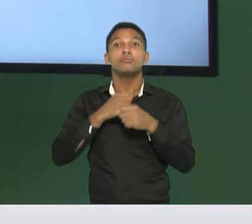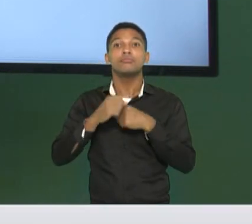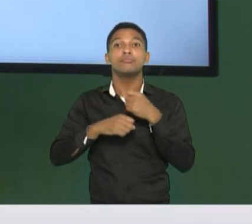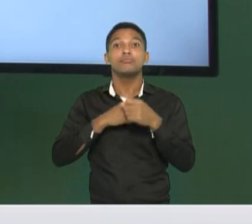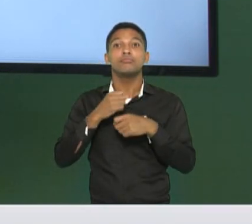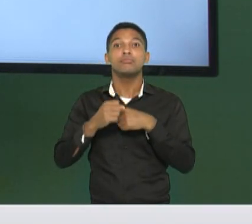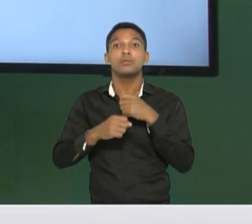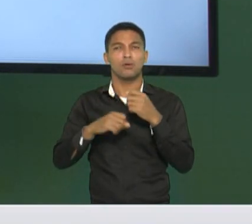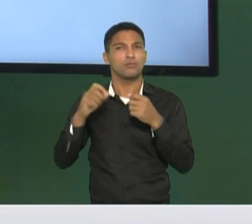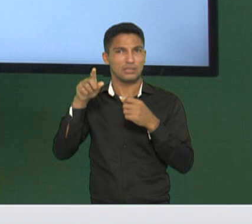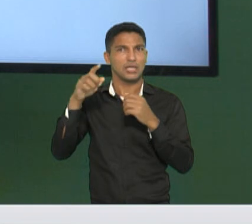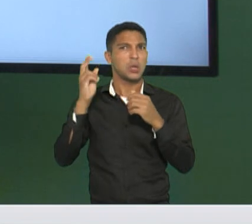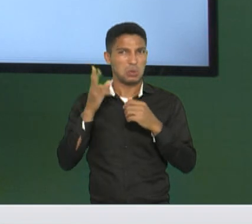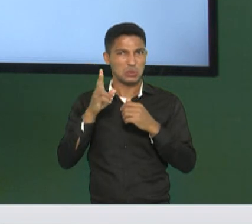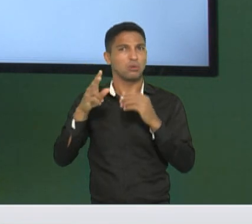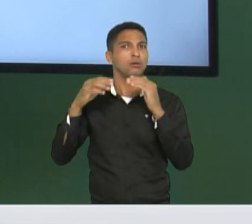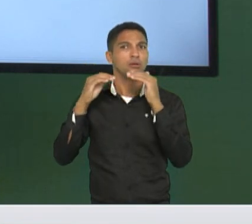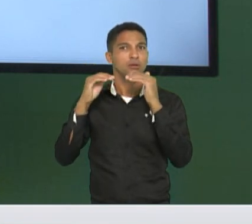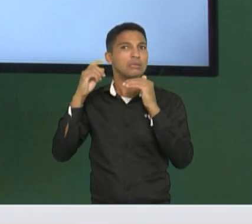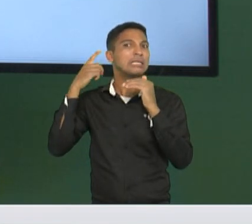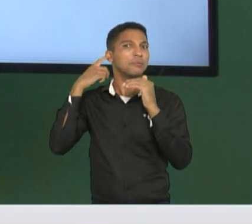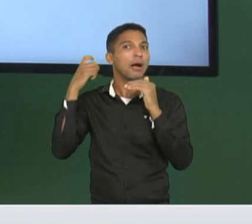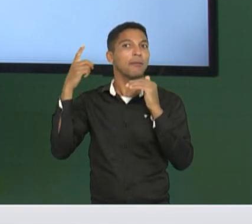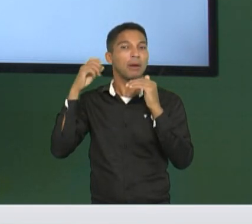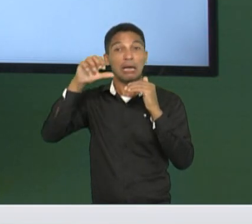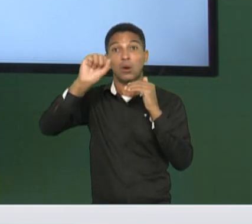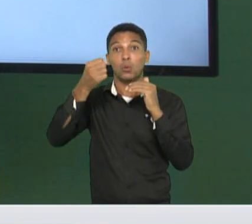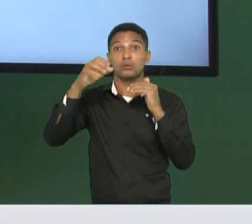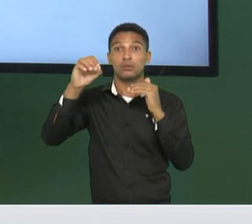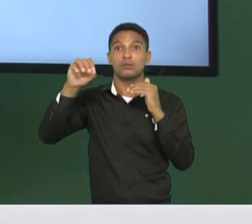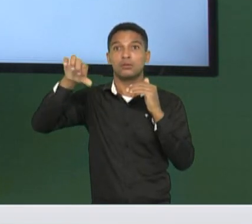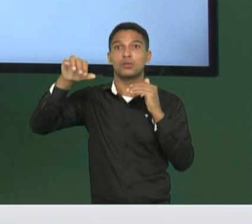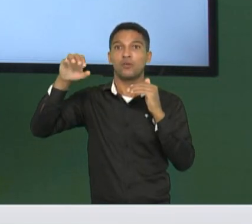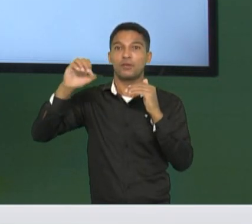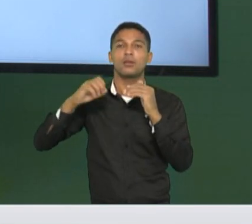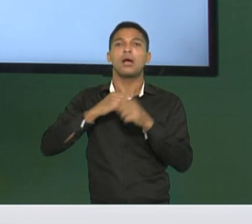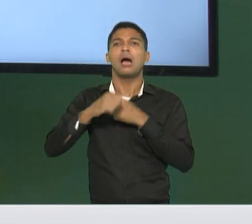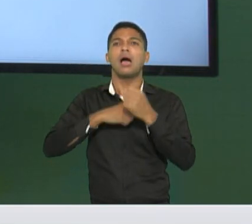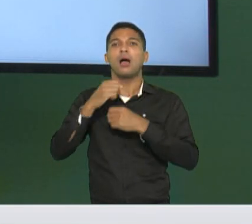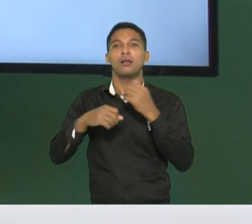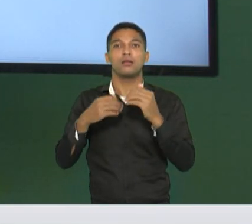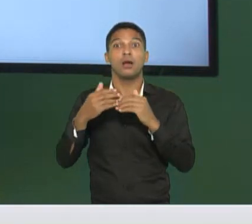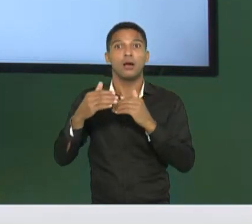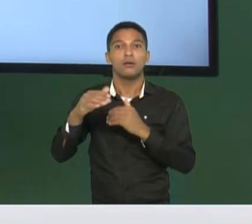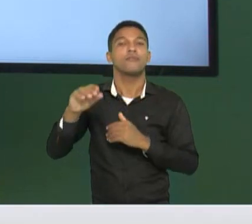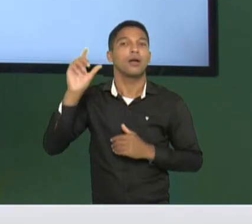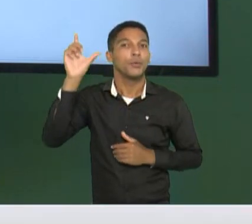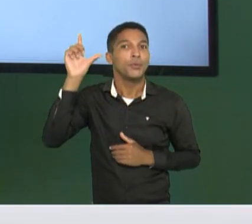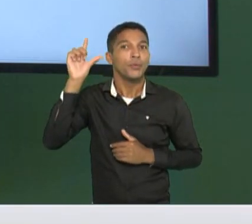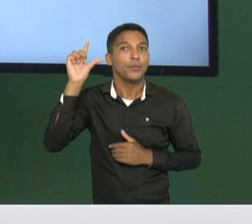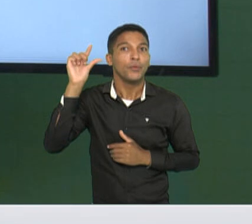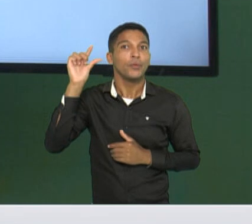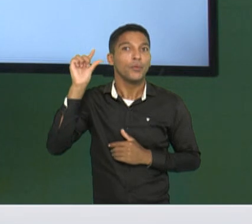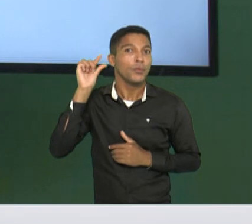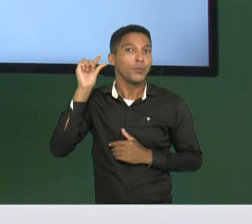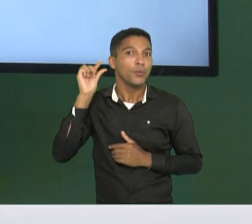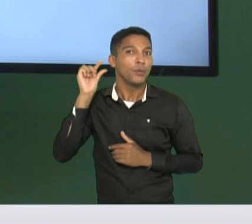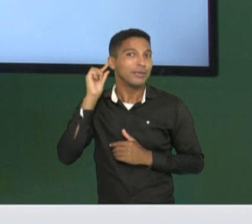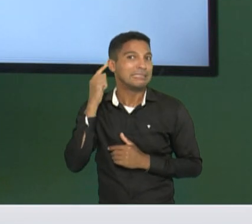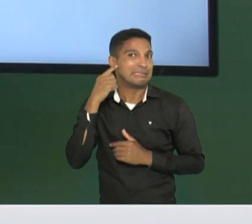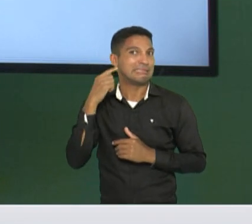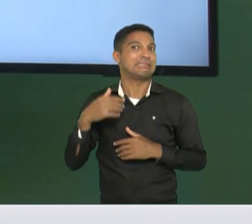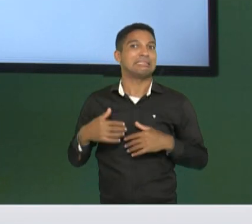esse barulho, nós podemos ter sim situações que vão ficar bem desconfortáveis para a